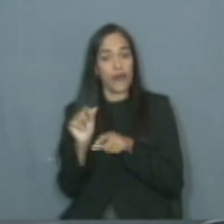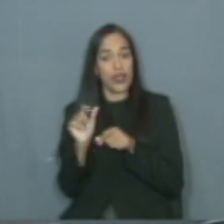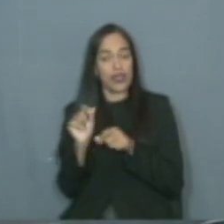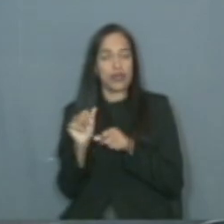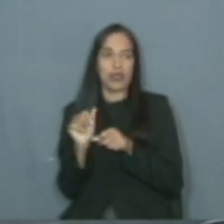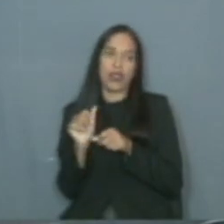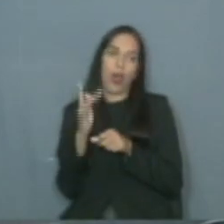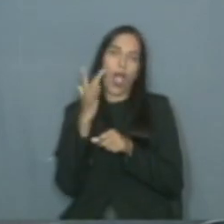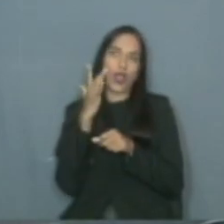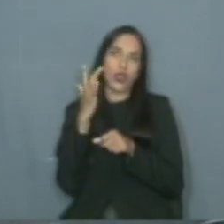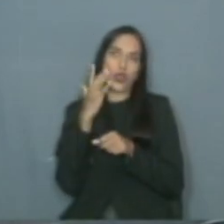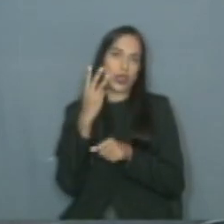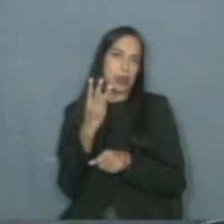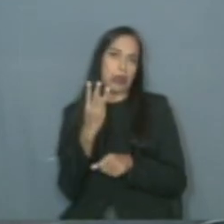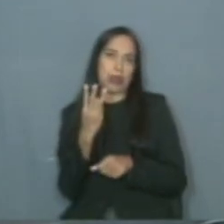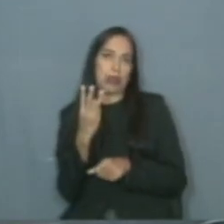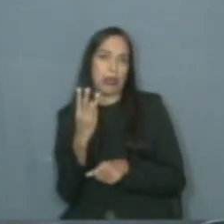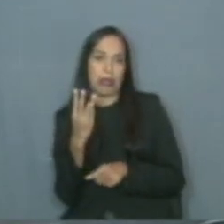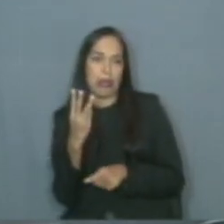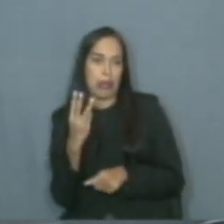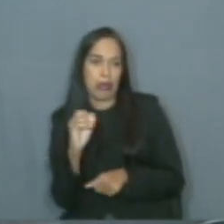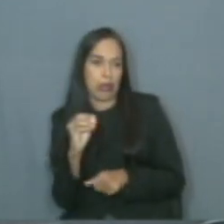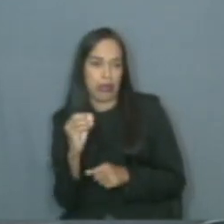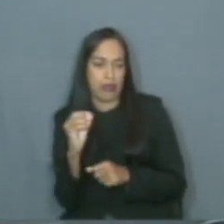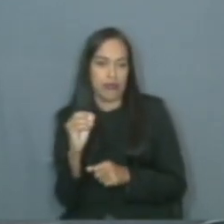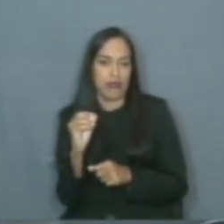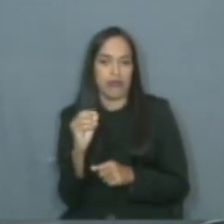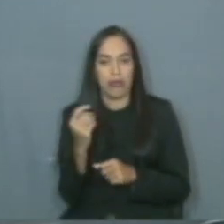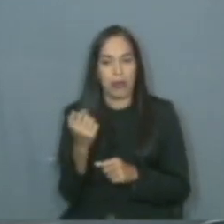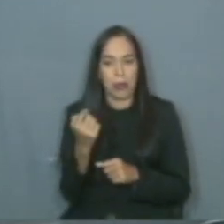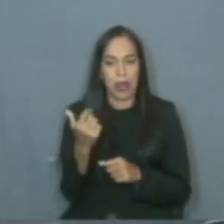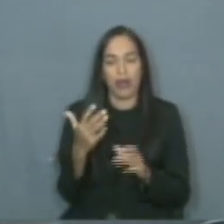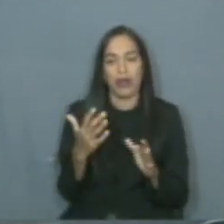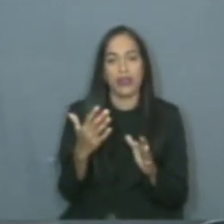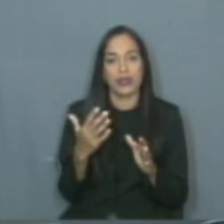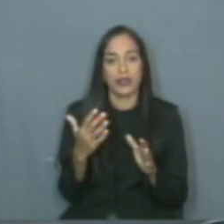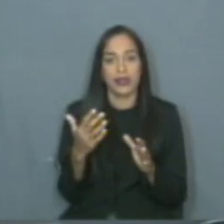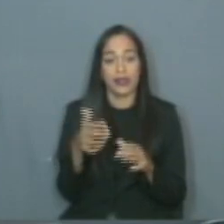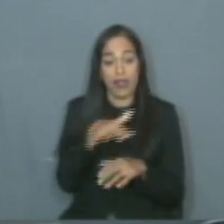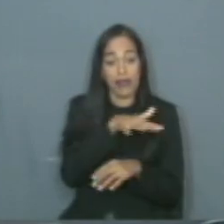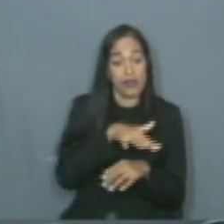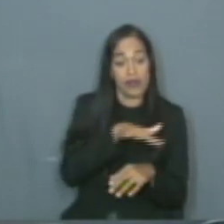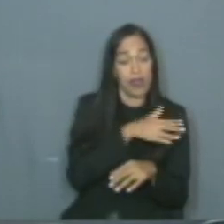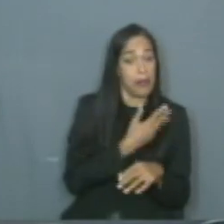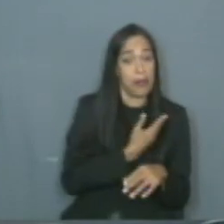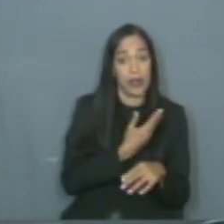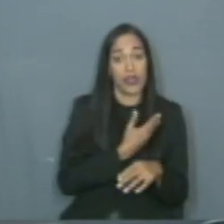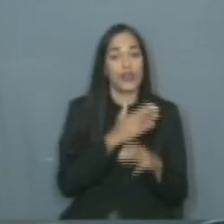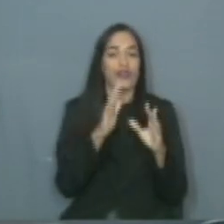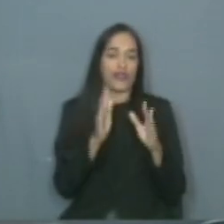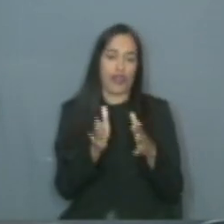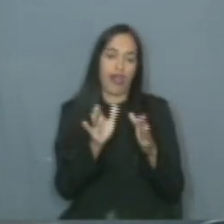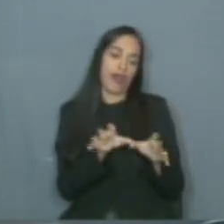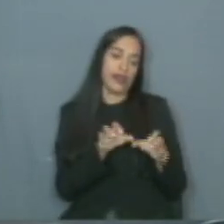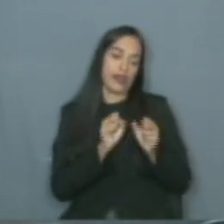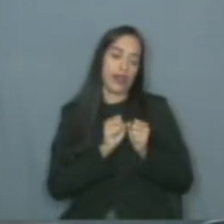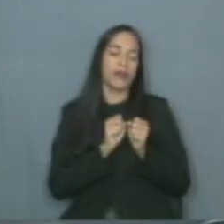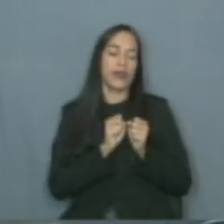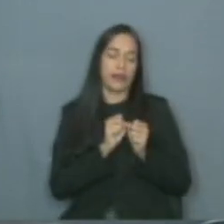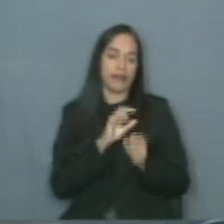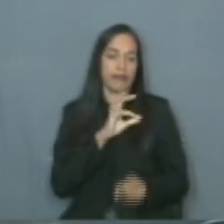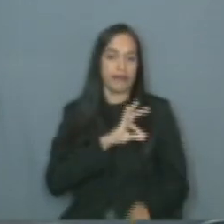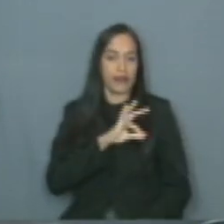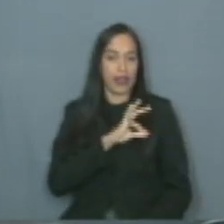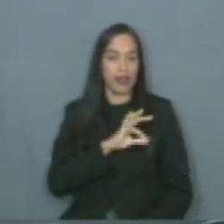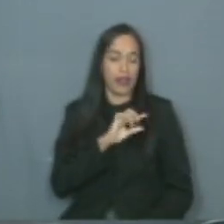e poucas, recebendo um adicional de insalubridade que todos os outros seus colegas já recebem. Se